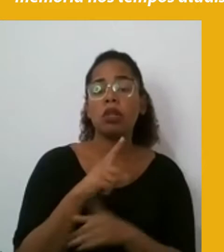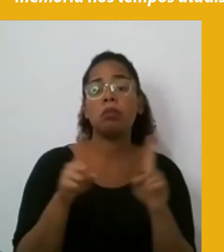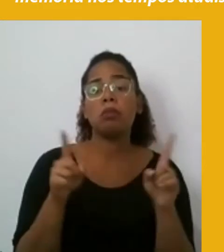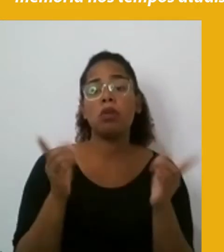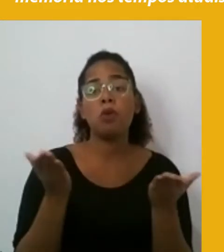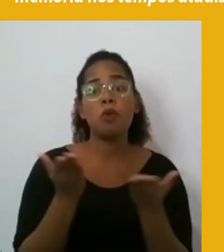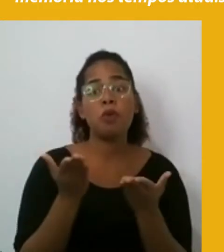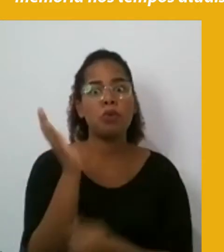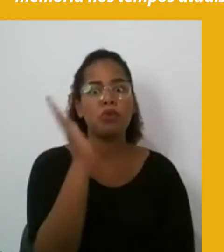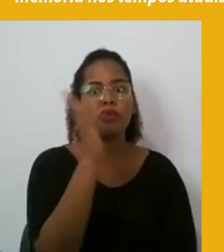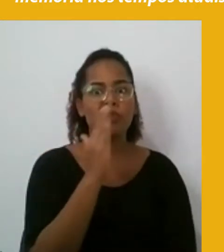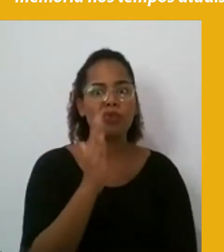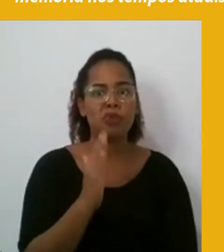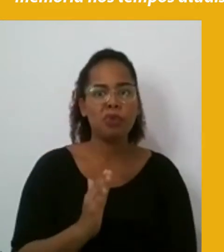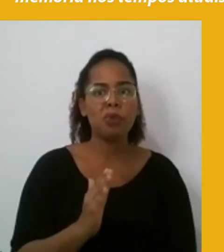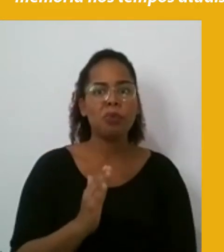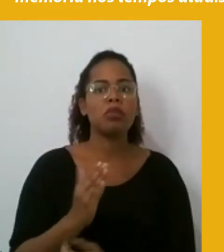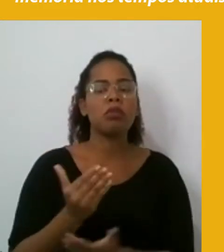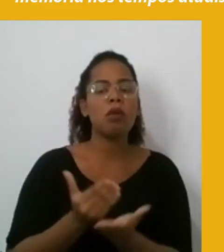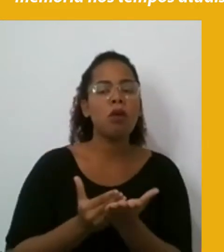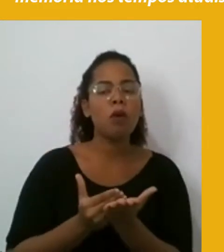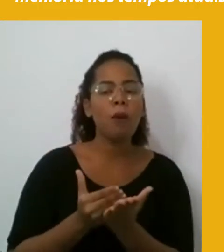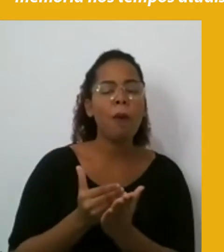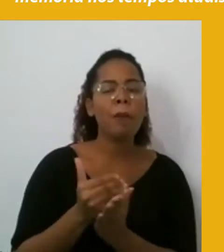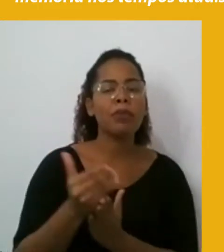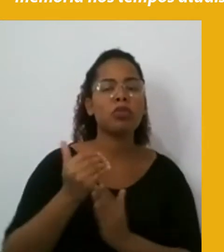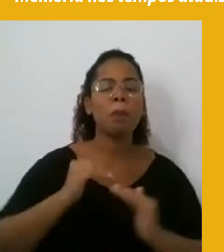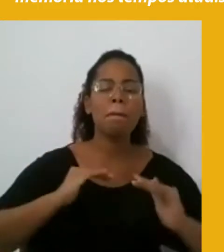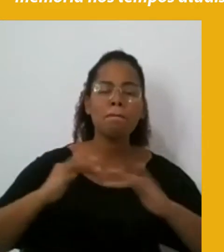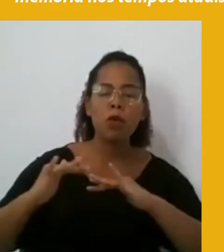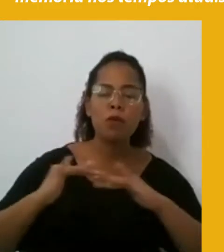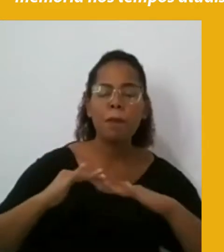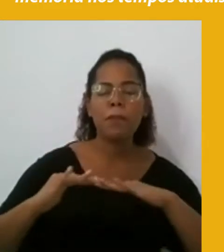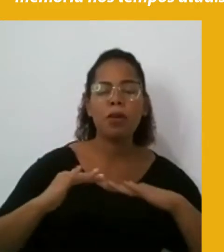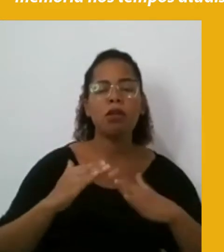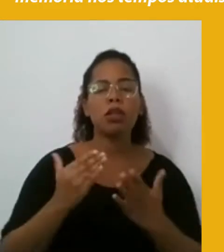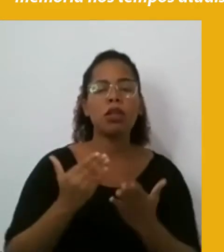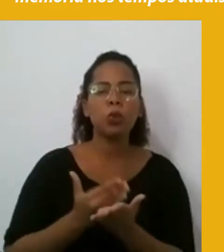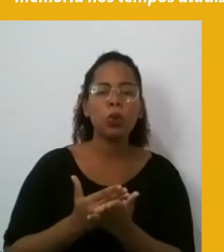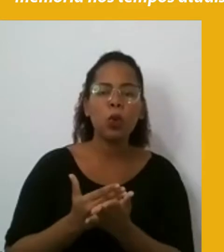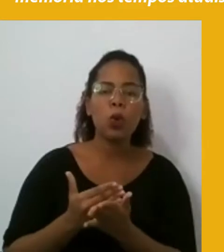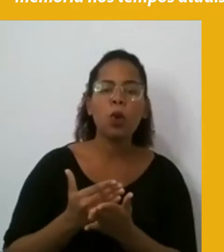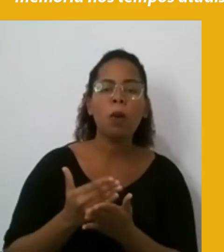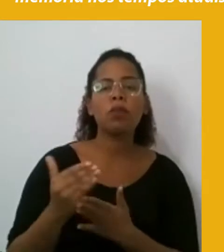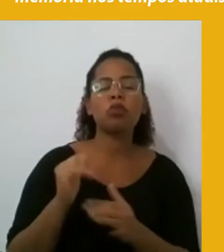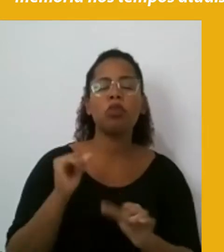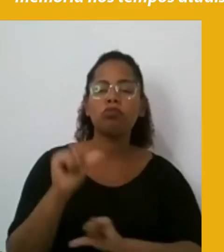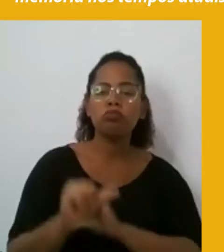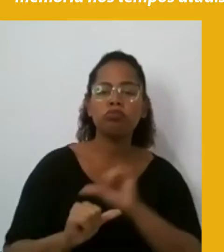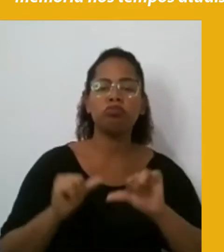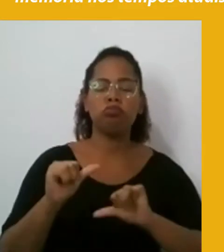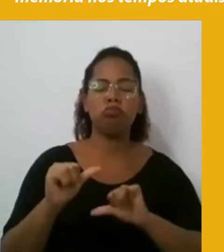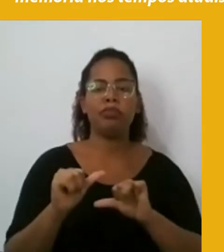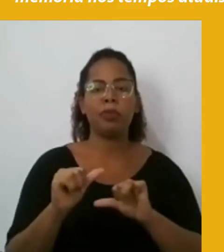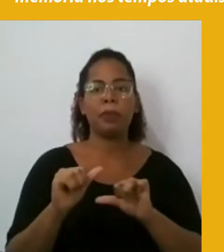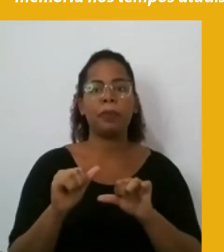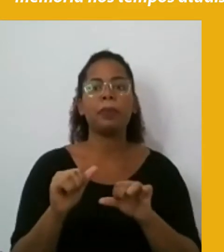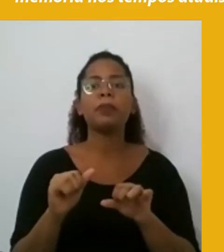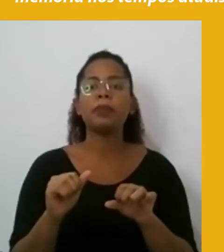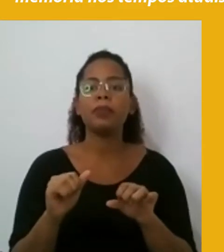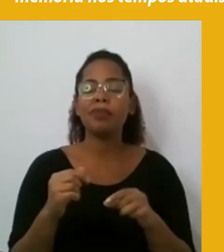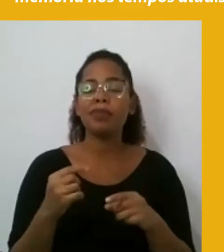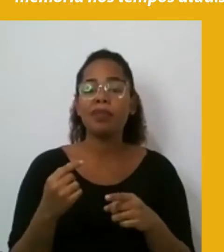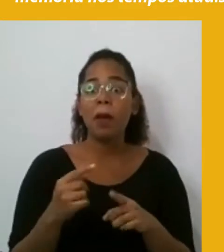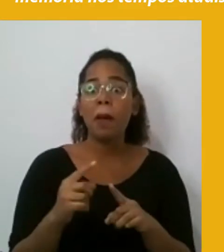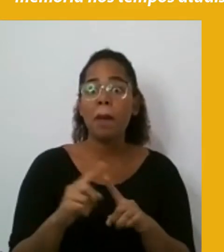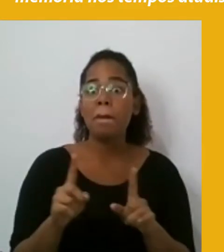gente não reagiu corretamente, se está fazendo alguma reação, é porque ainda havia um Estado, havia uma estrutura que permitia